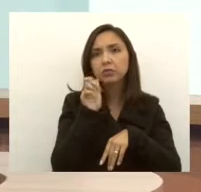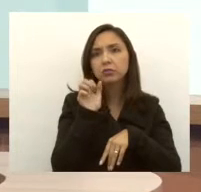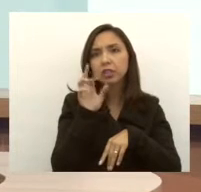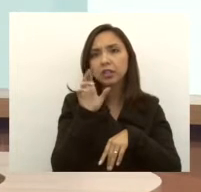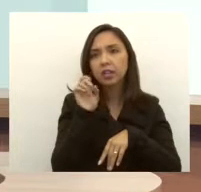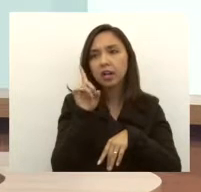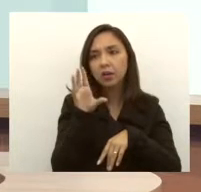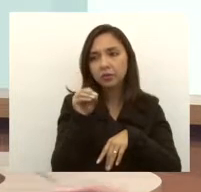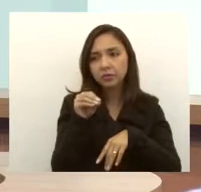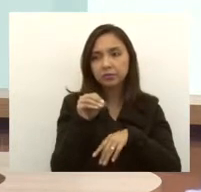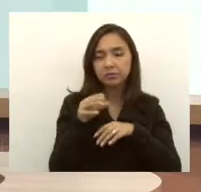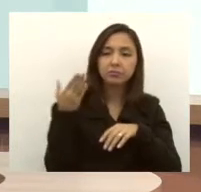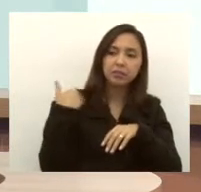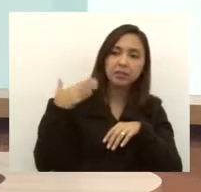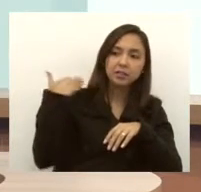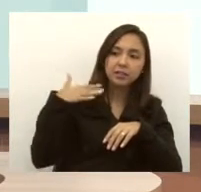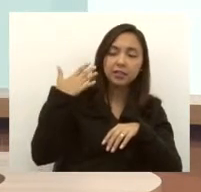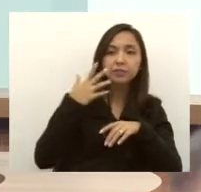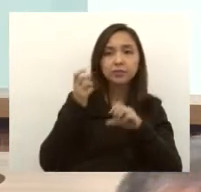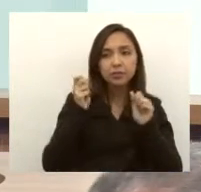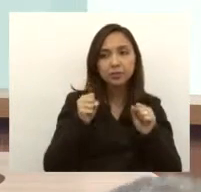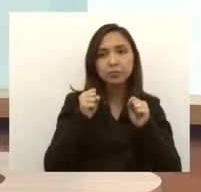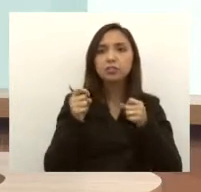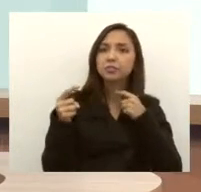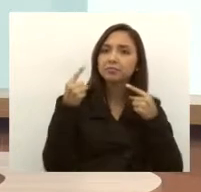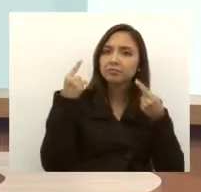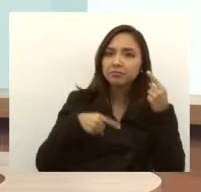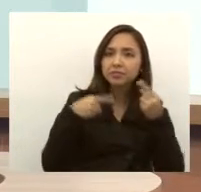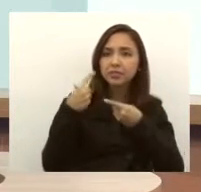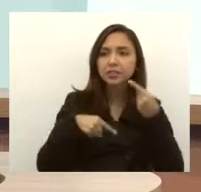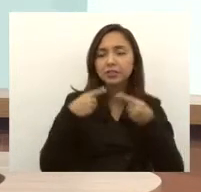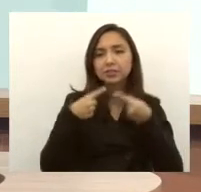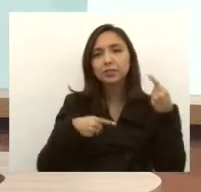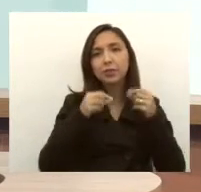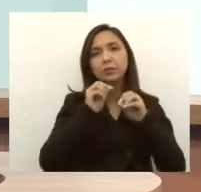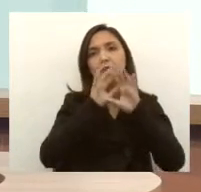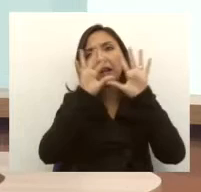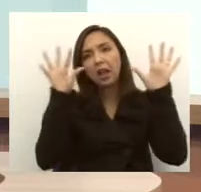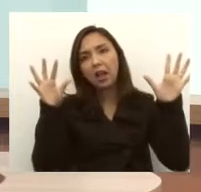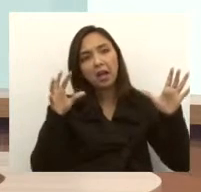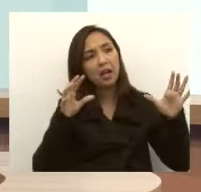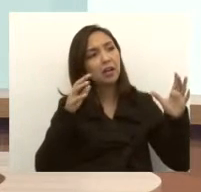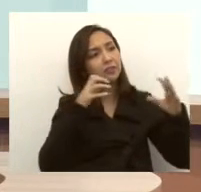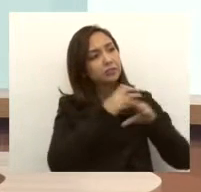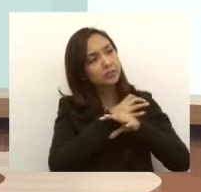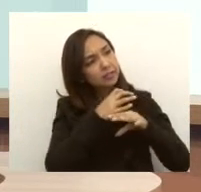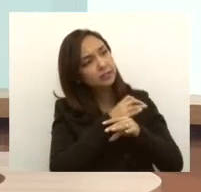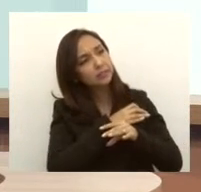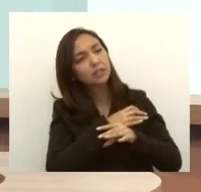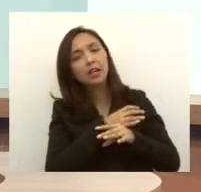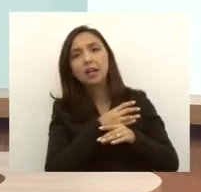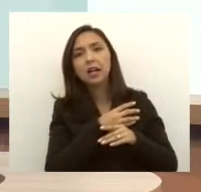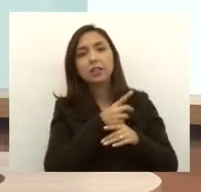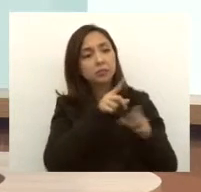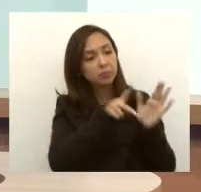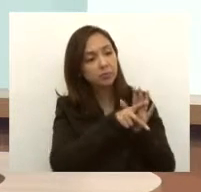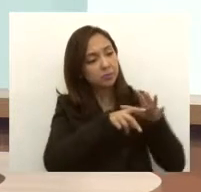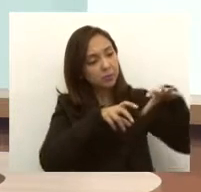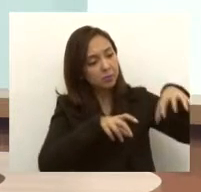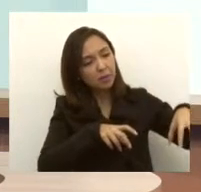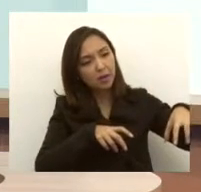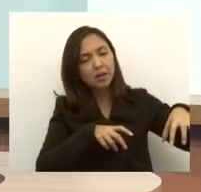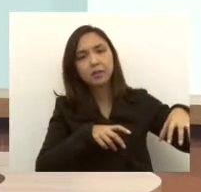época a gente podia discutir com mais clareza na cidade as questões pertinentes, não só a